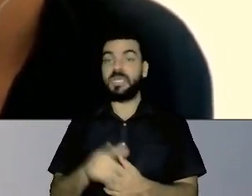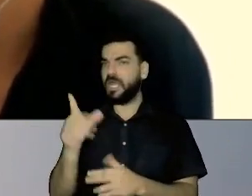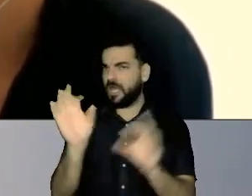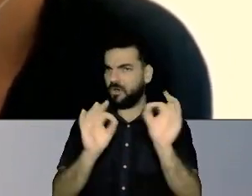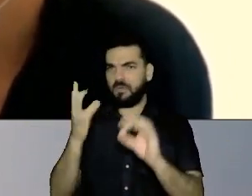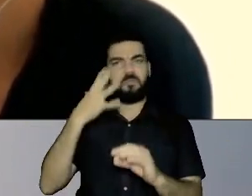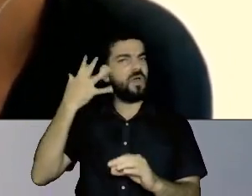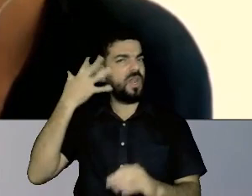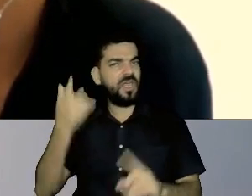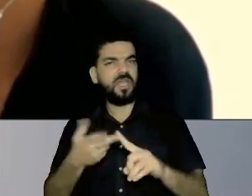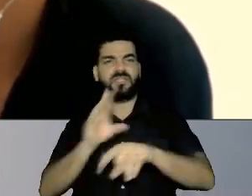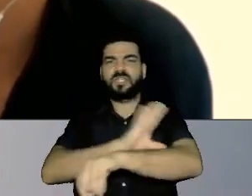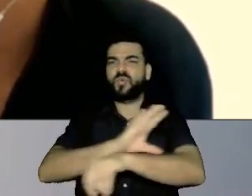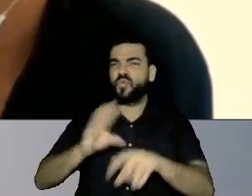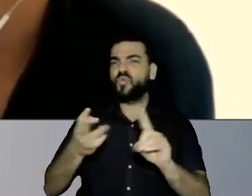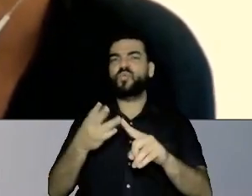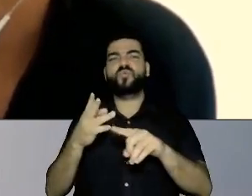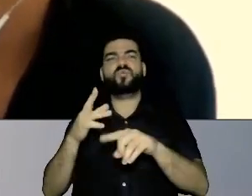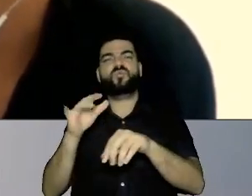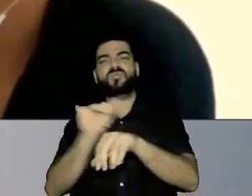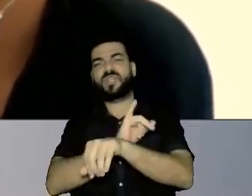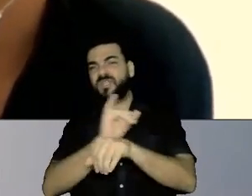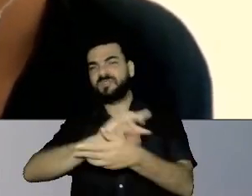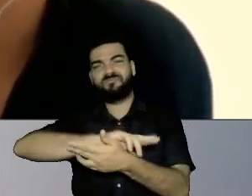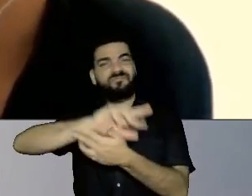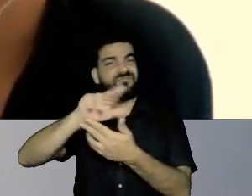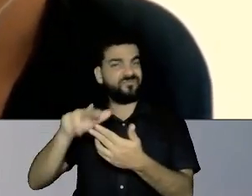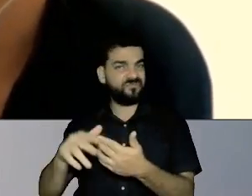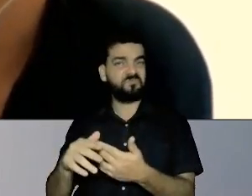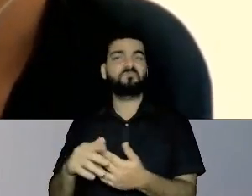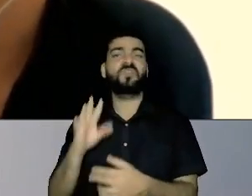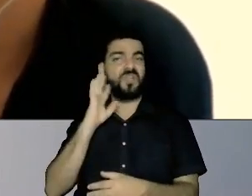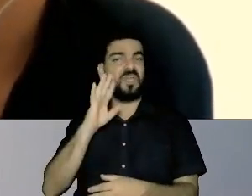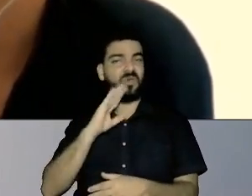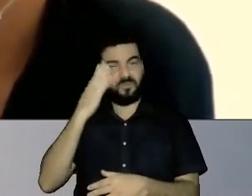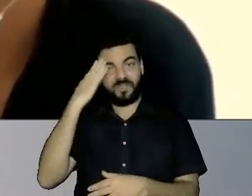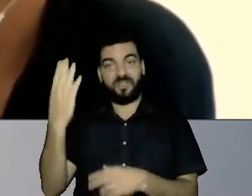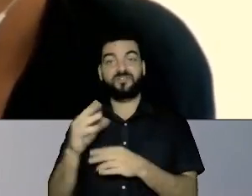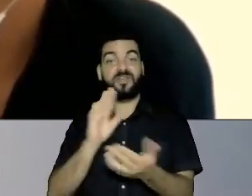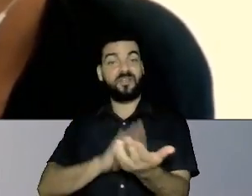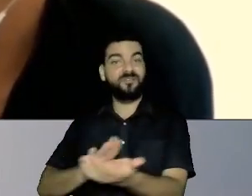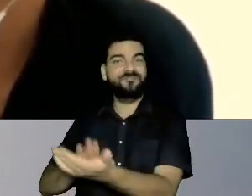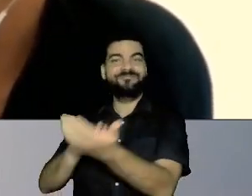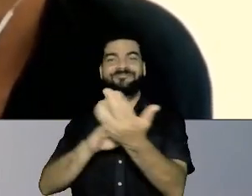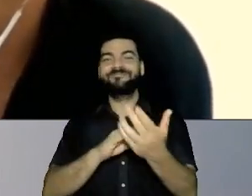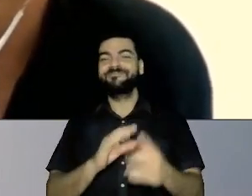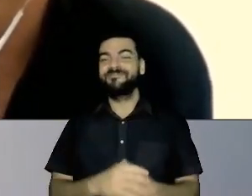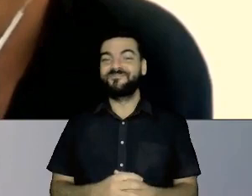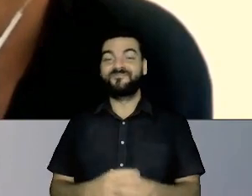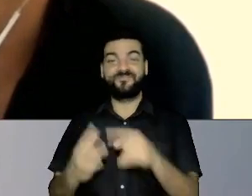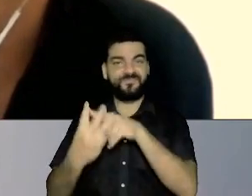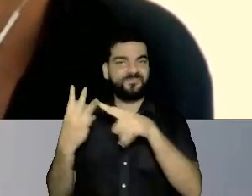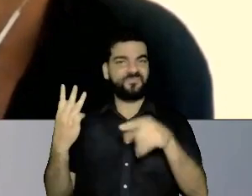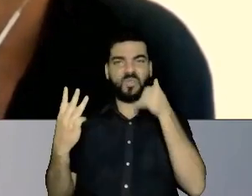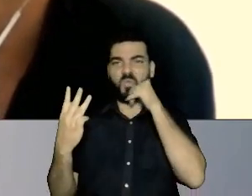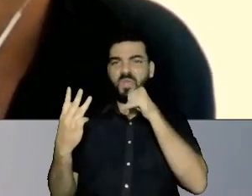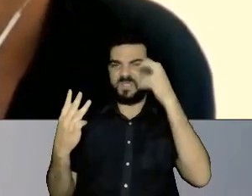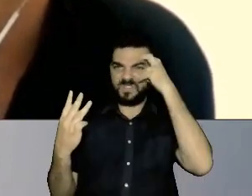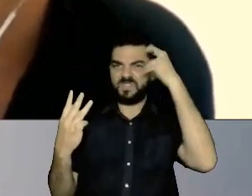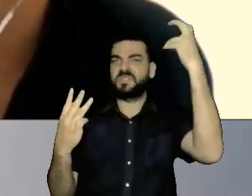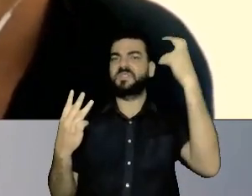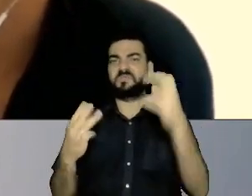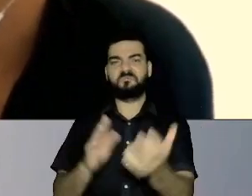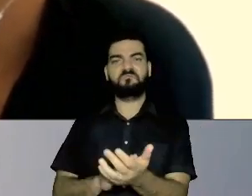vários eventos também nas mais variadas áreas do conhecimento. Parabenizo essas 3 mulheres guerreiras e admiráveis